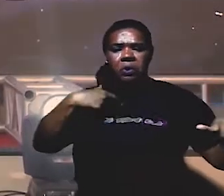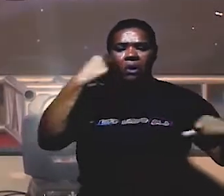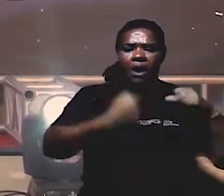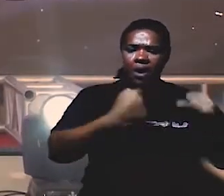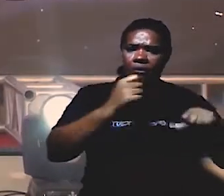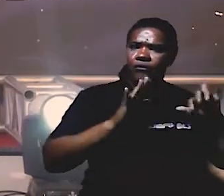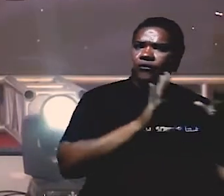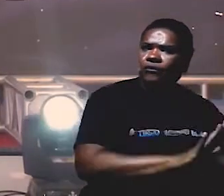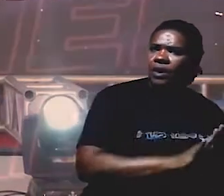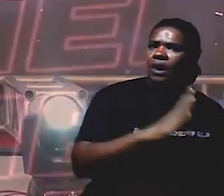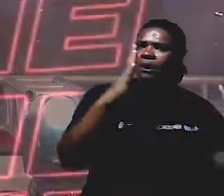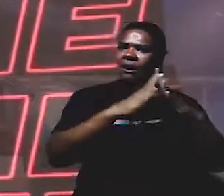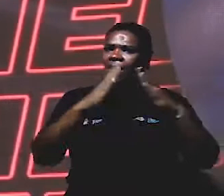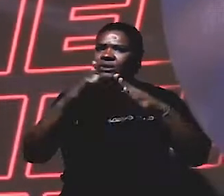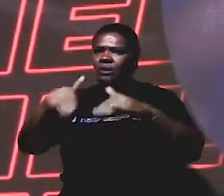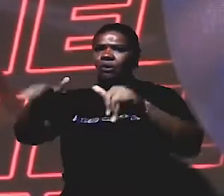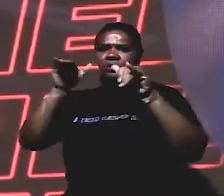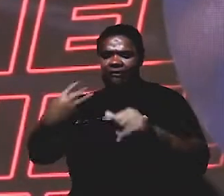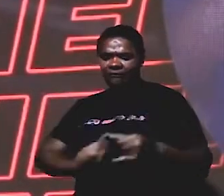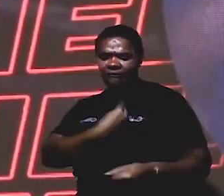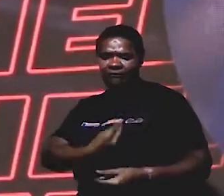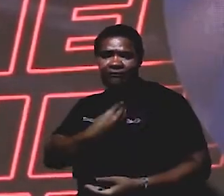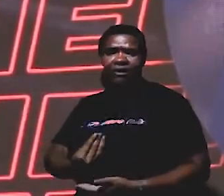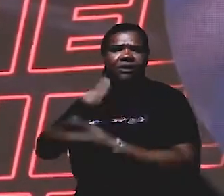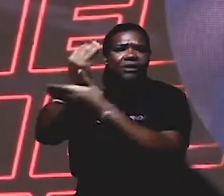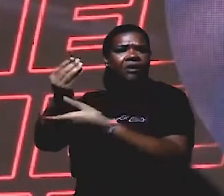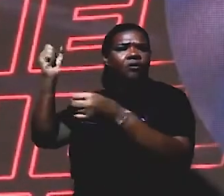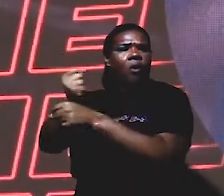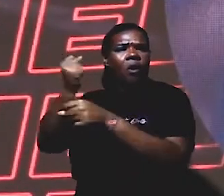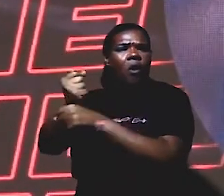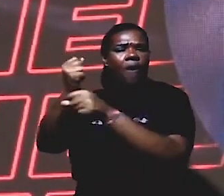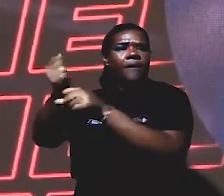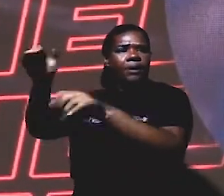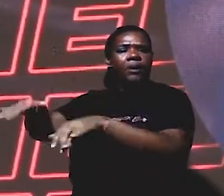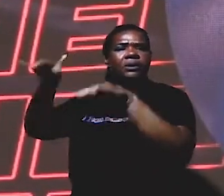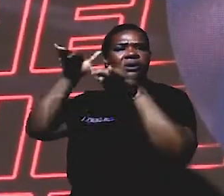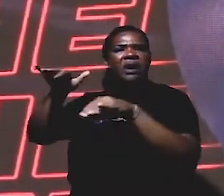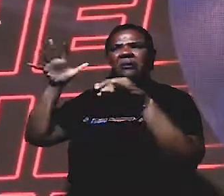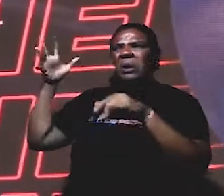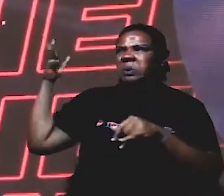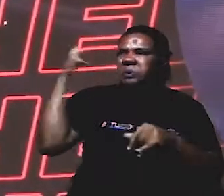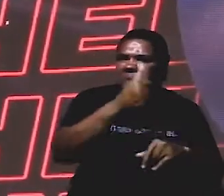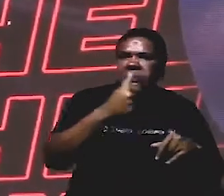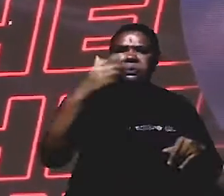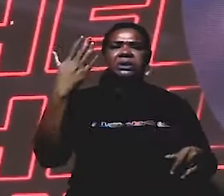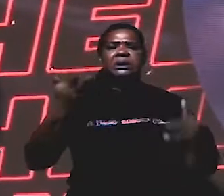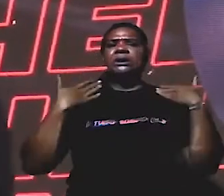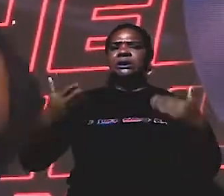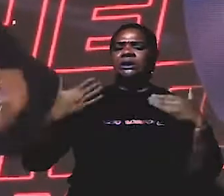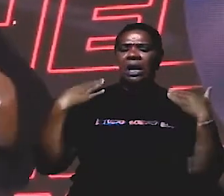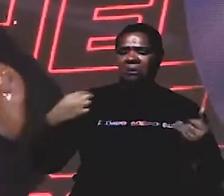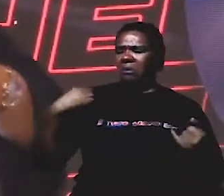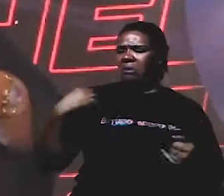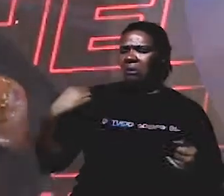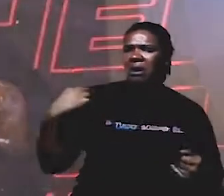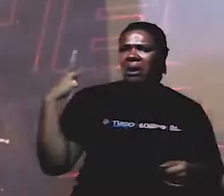no altar fica a minha vida. Quando eu falo de estrutura de altar, eu não estou falando de climatização. Climatização faz bem para a minha carne,